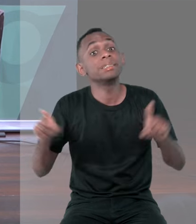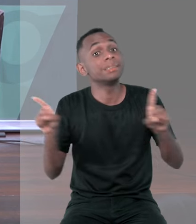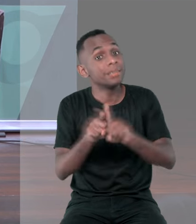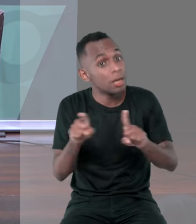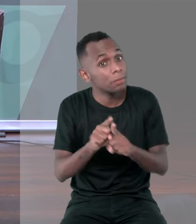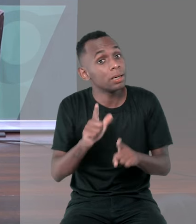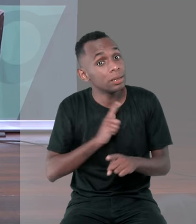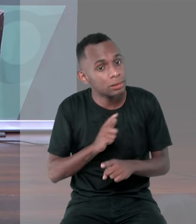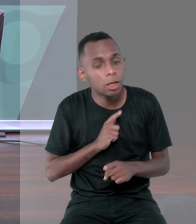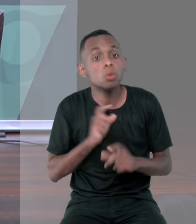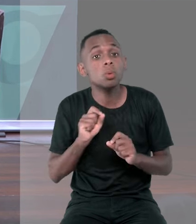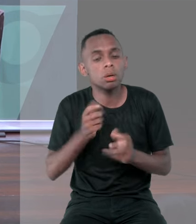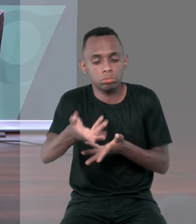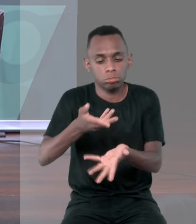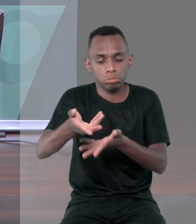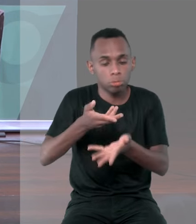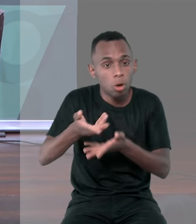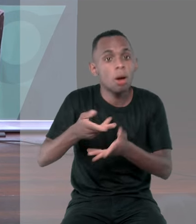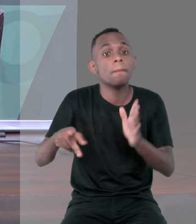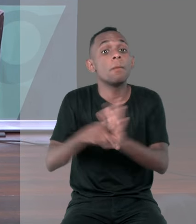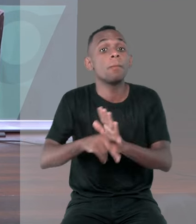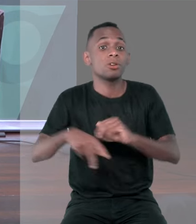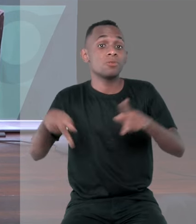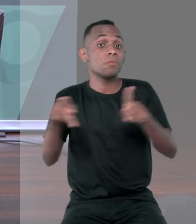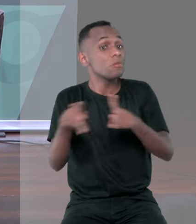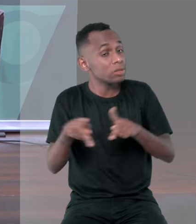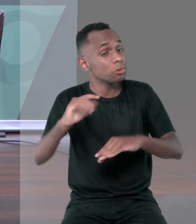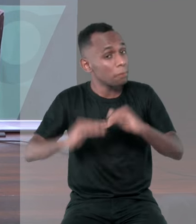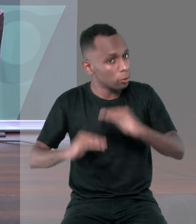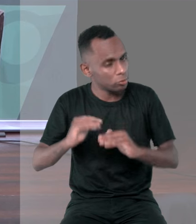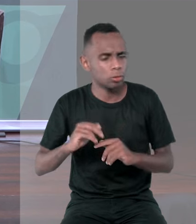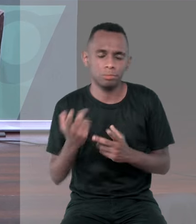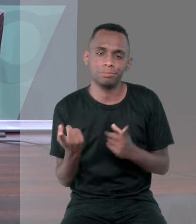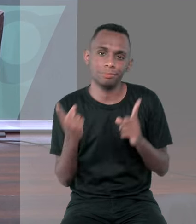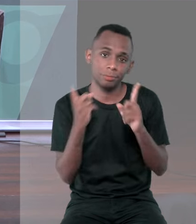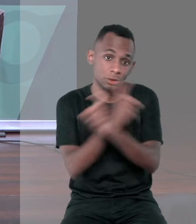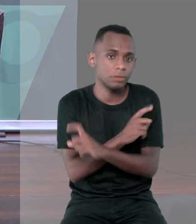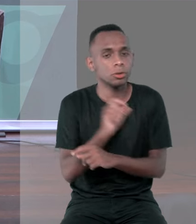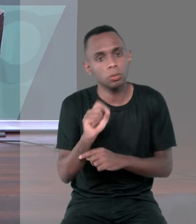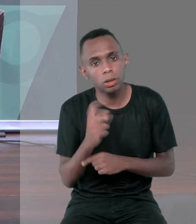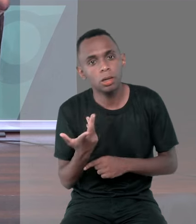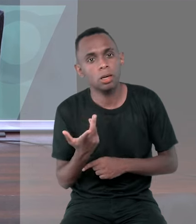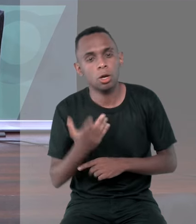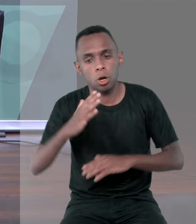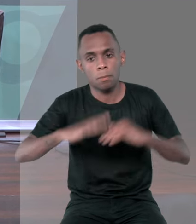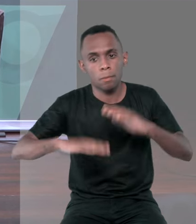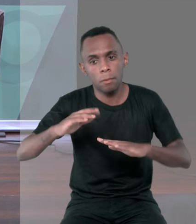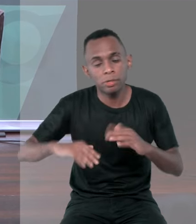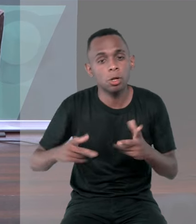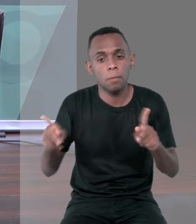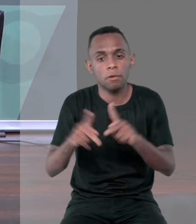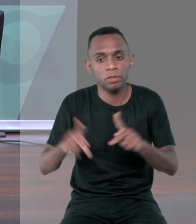a mediação do professor. Né? Eu acho que é muito difícil que um professor de literatura vai chegar e vai dizer,